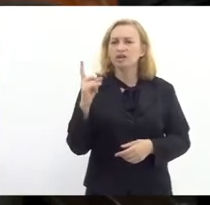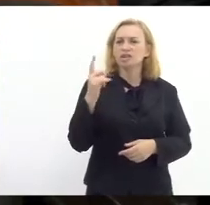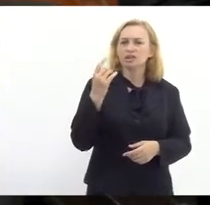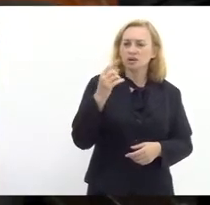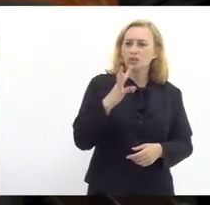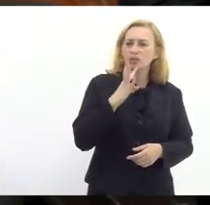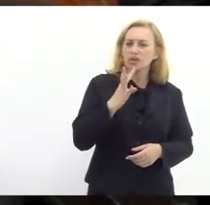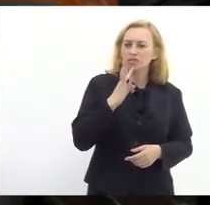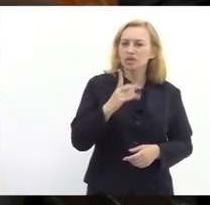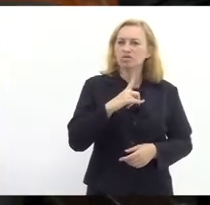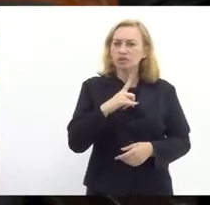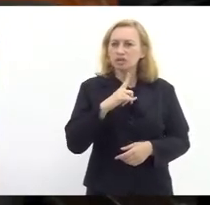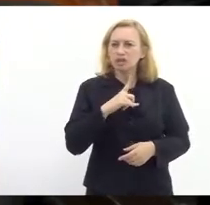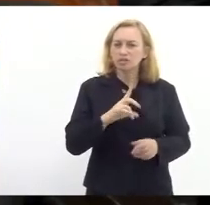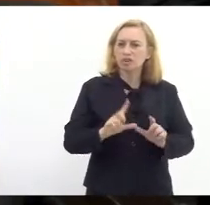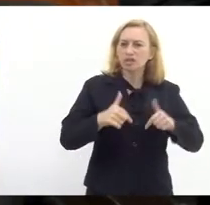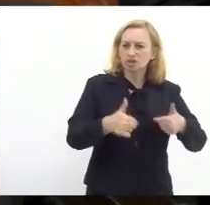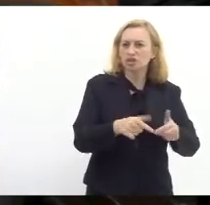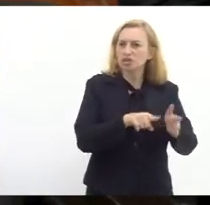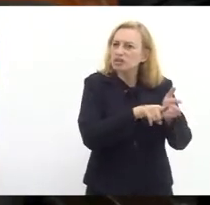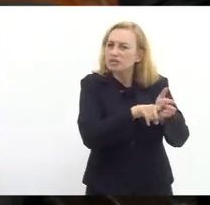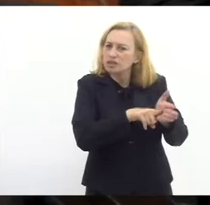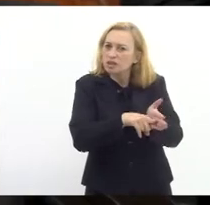também de atuar na fiscalização